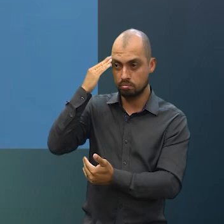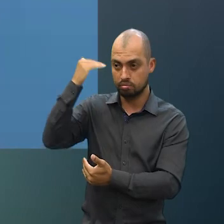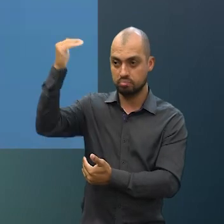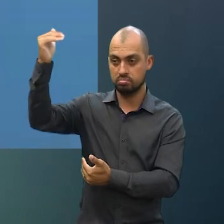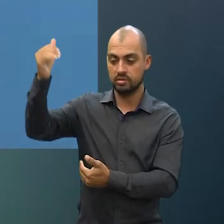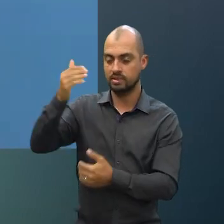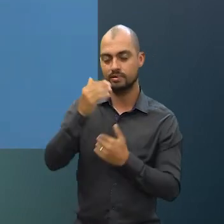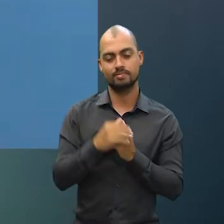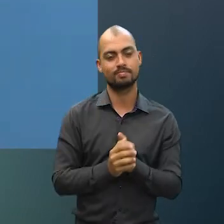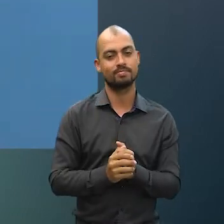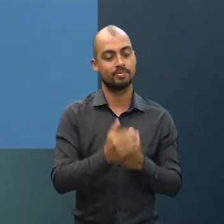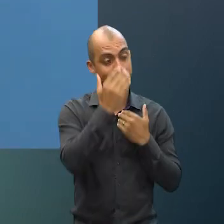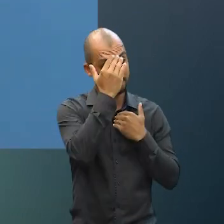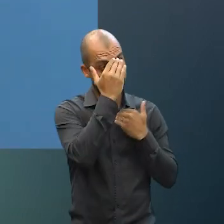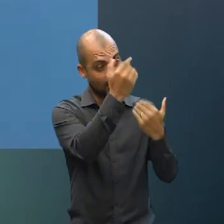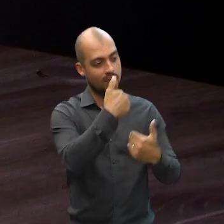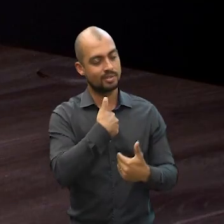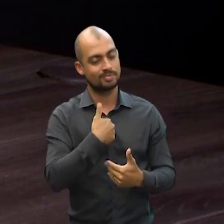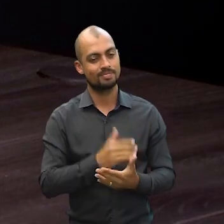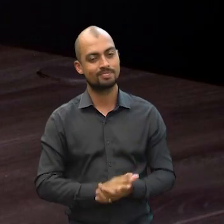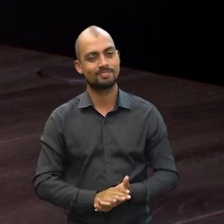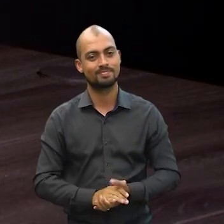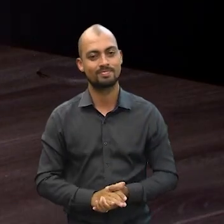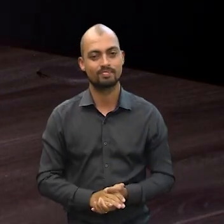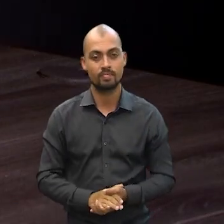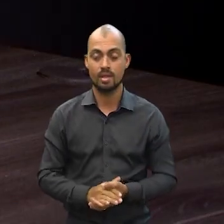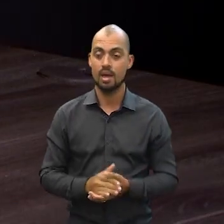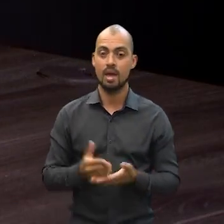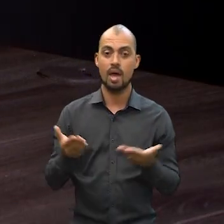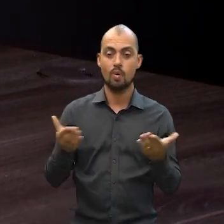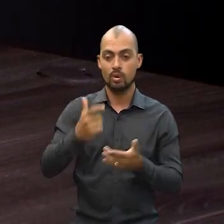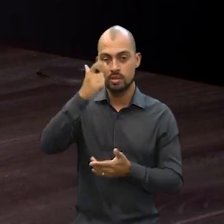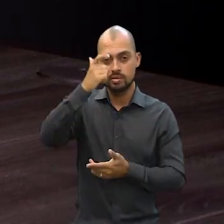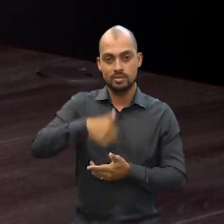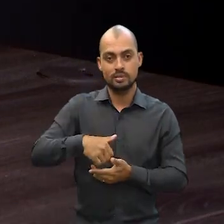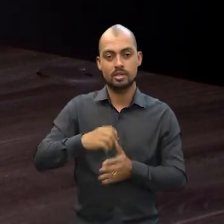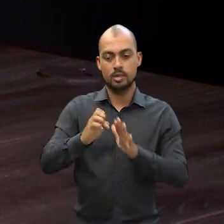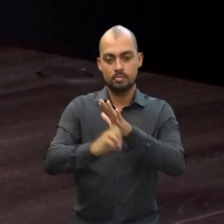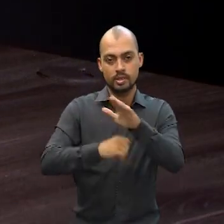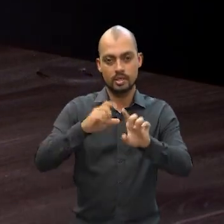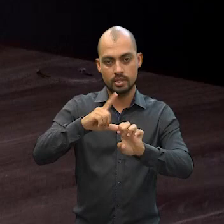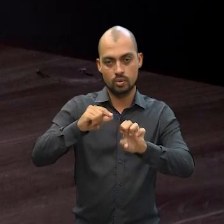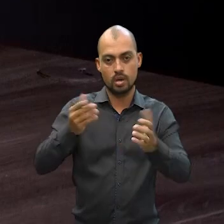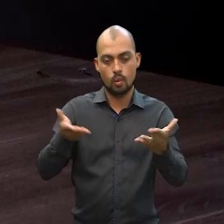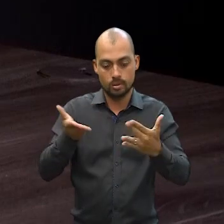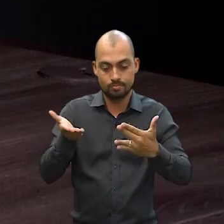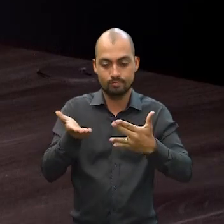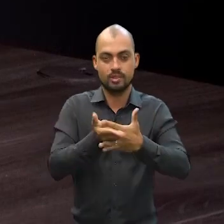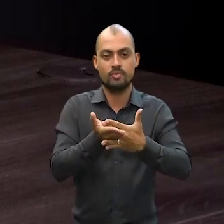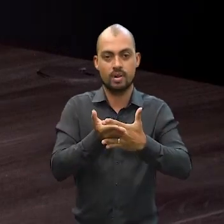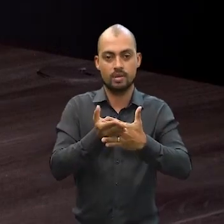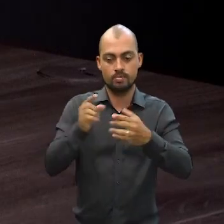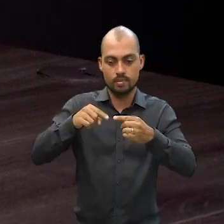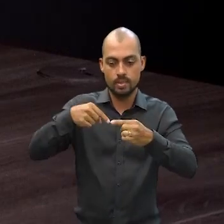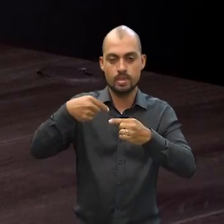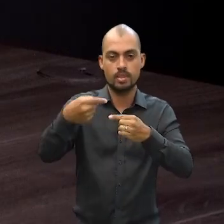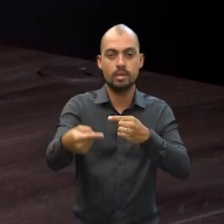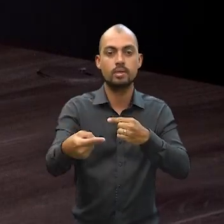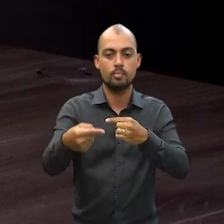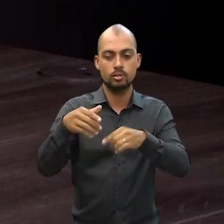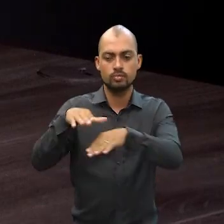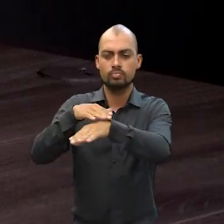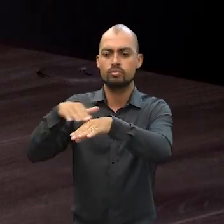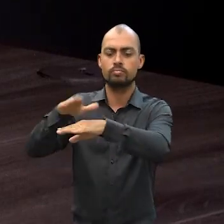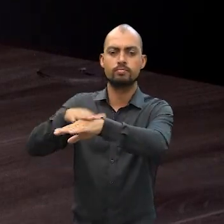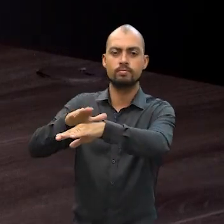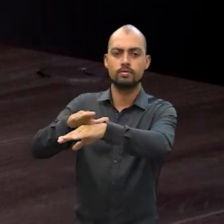Muito obrigado, eu que agradeço. E o Ser Empreendedor vai para um breve intervalo e na sequência nós vamos